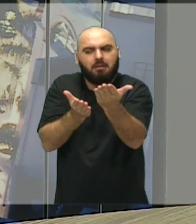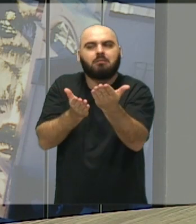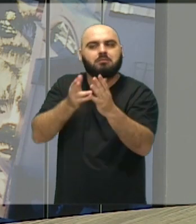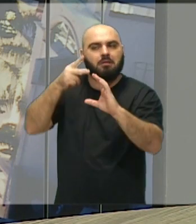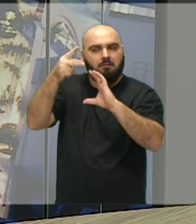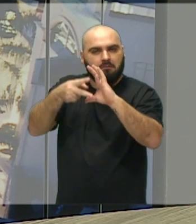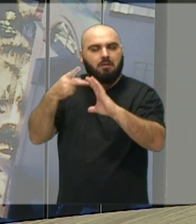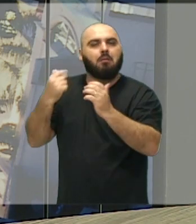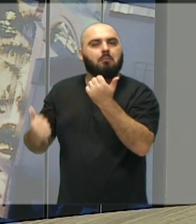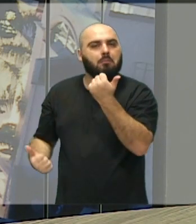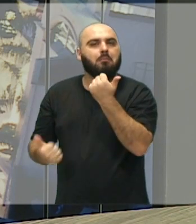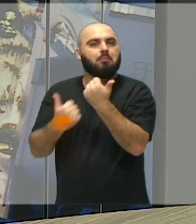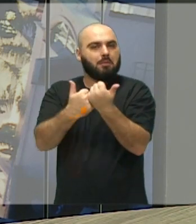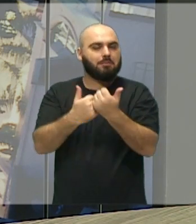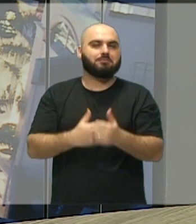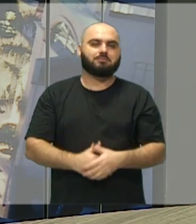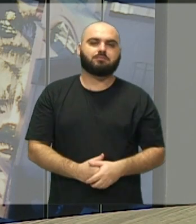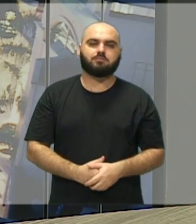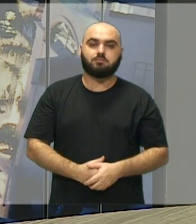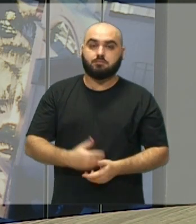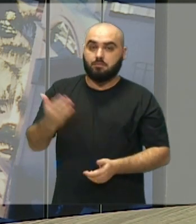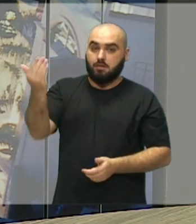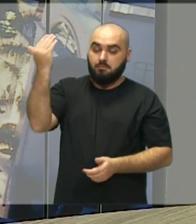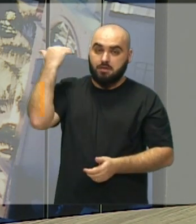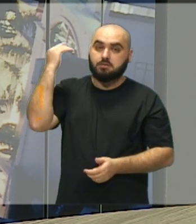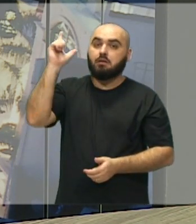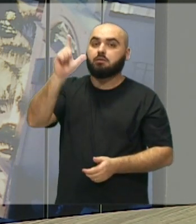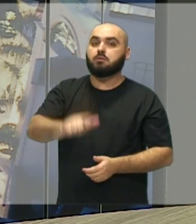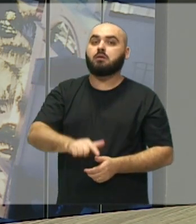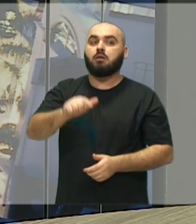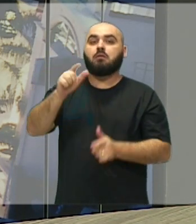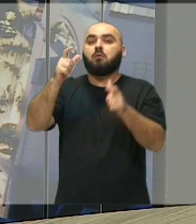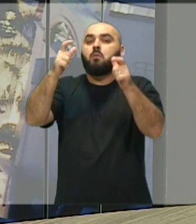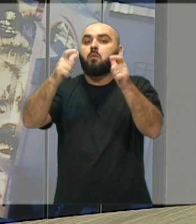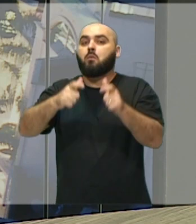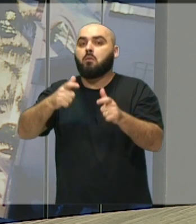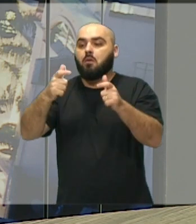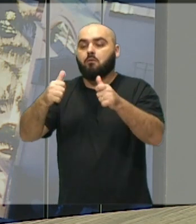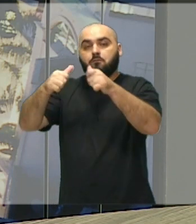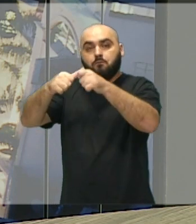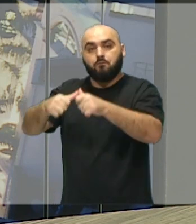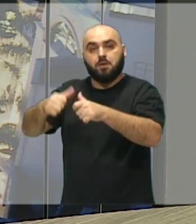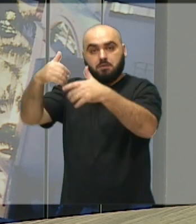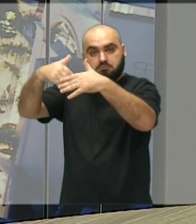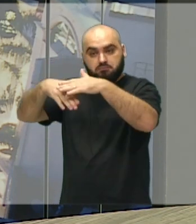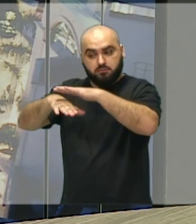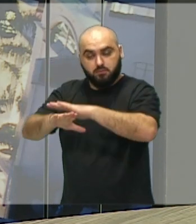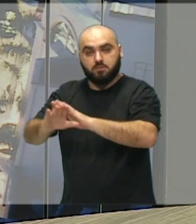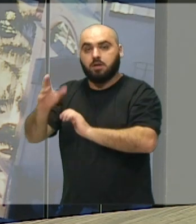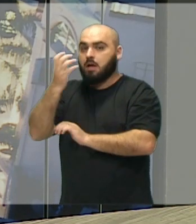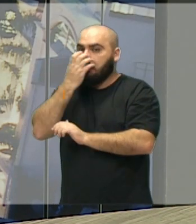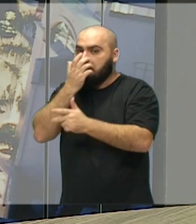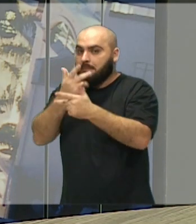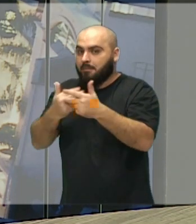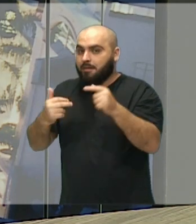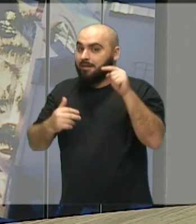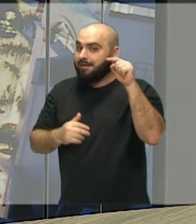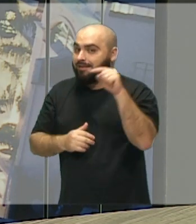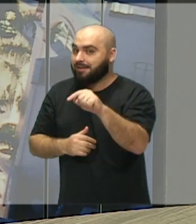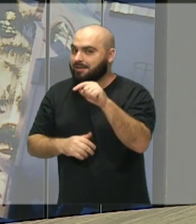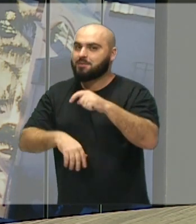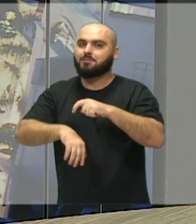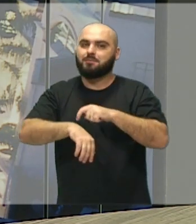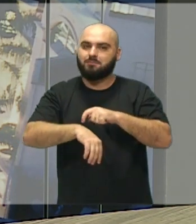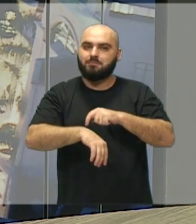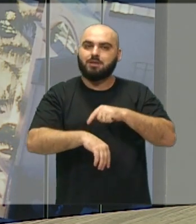né? Nessa época era o mantenedouro de fauna e foi logo depois, foi bem nessa fase